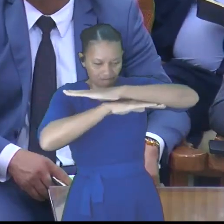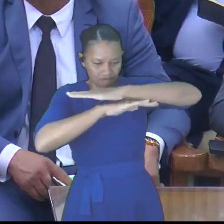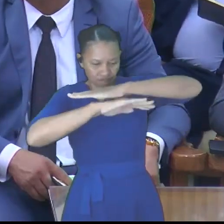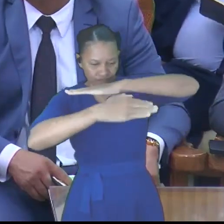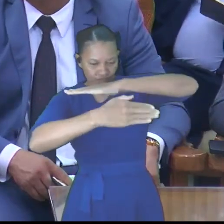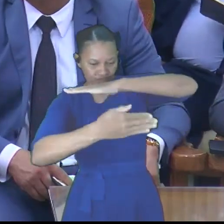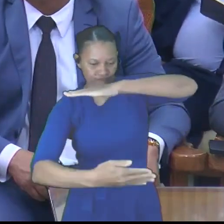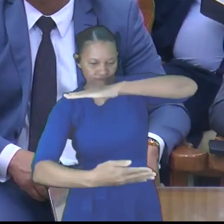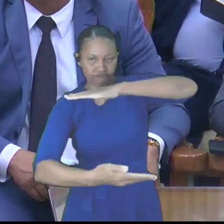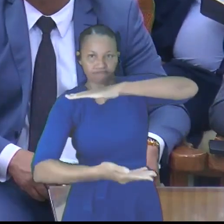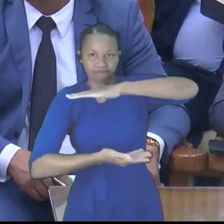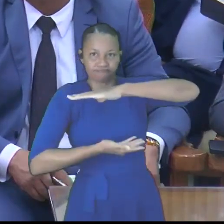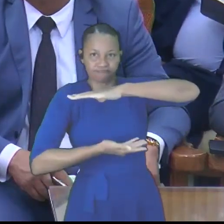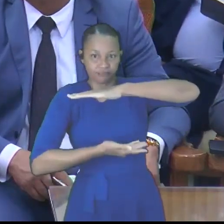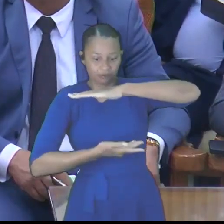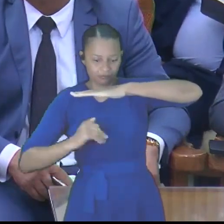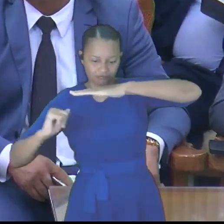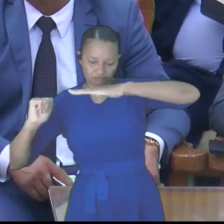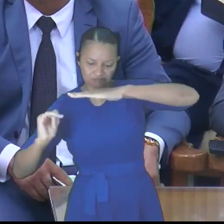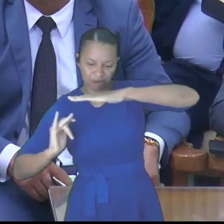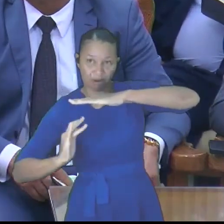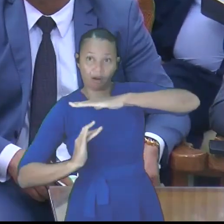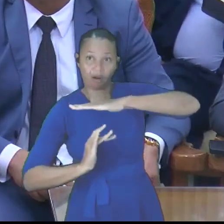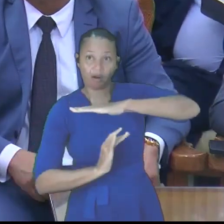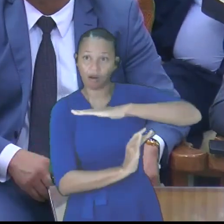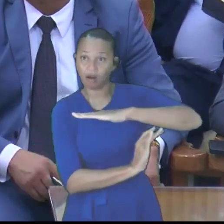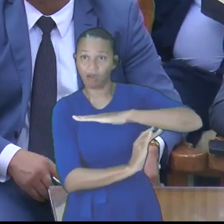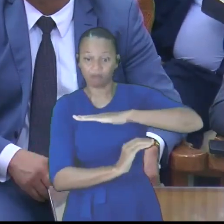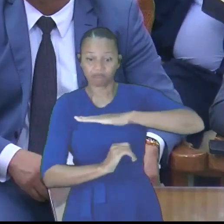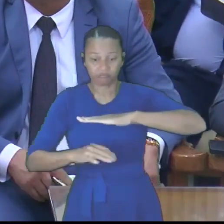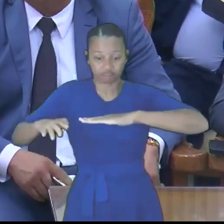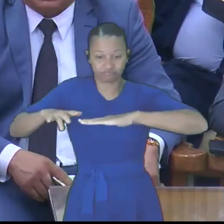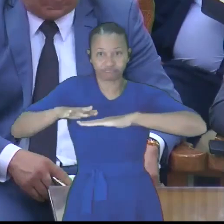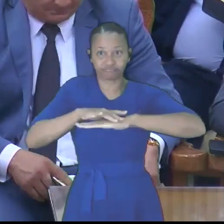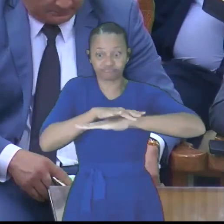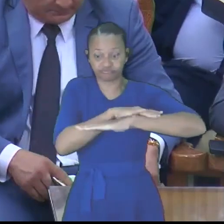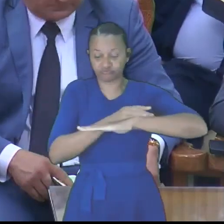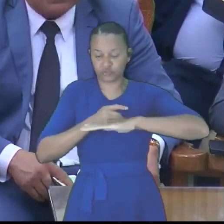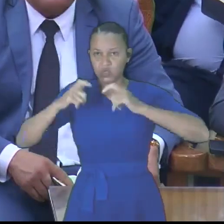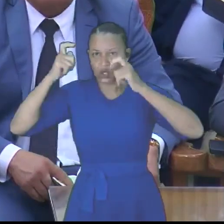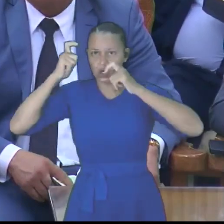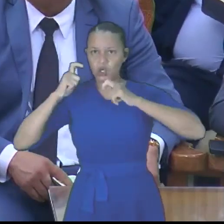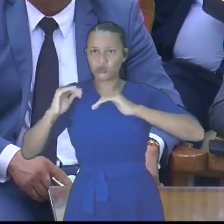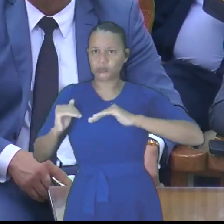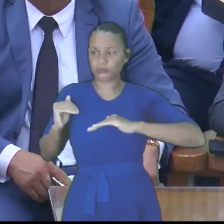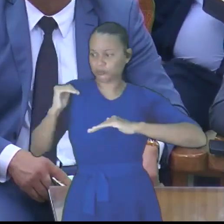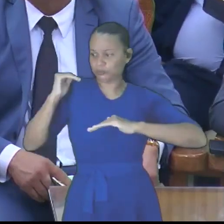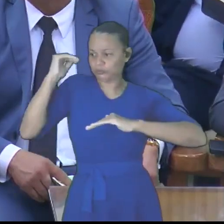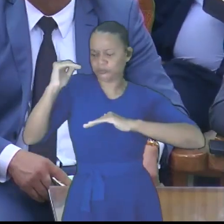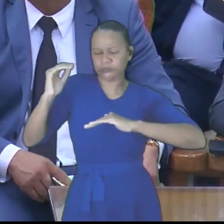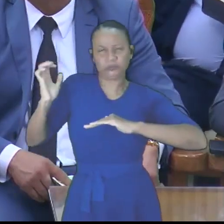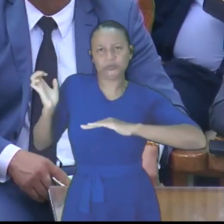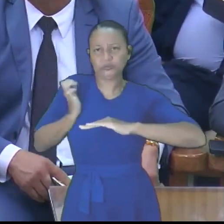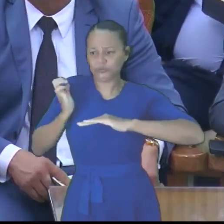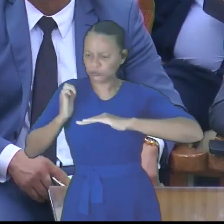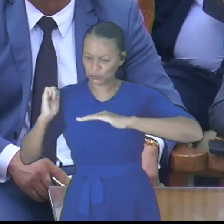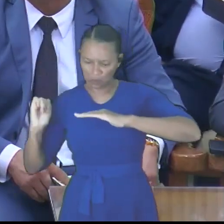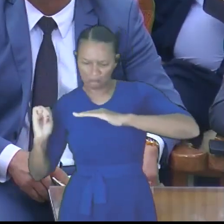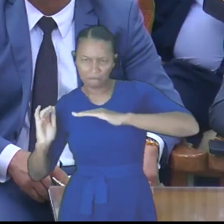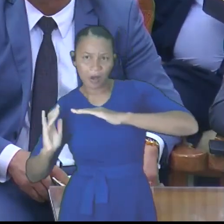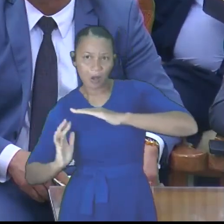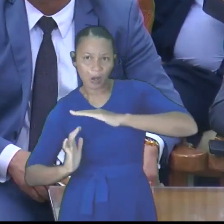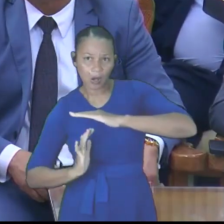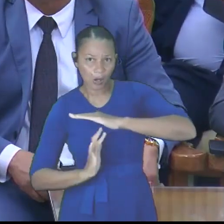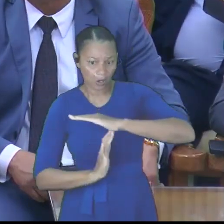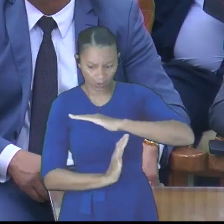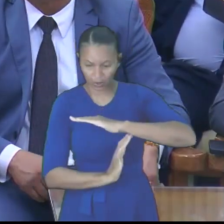aparelhadas, são moradias, e só vai poder ir para lá rei, só vai poder ir para lá grande, só vai poder ir para lá tribuno, e algum